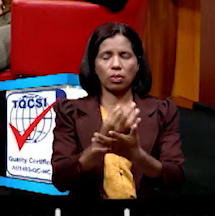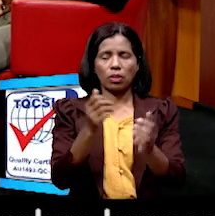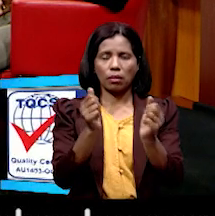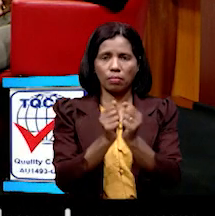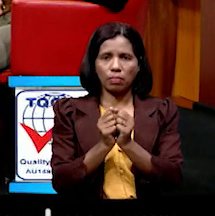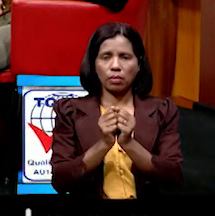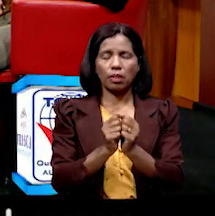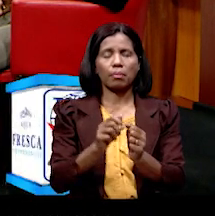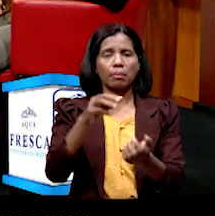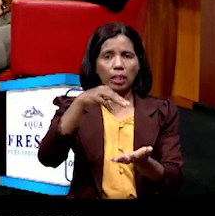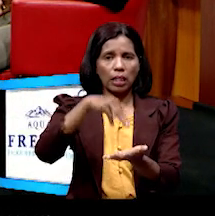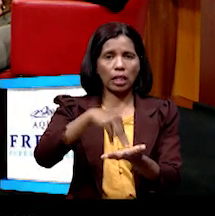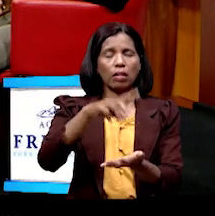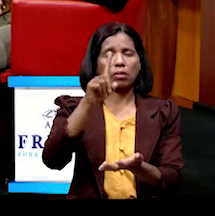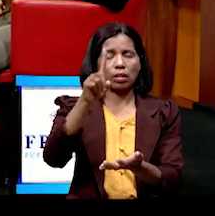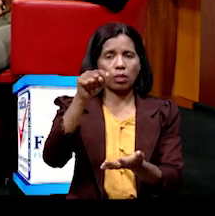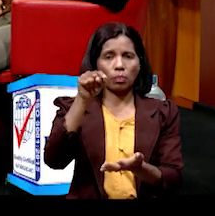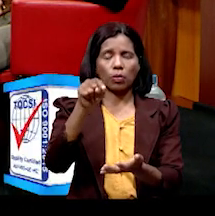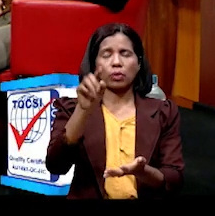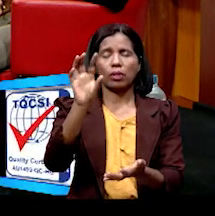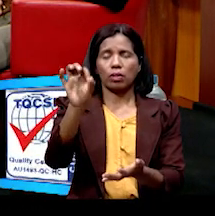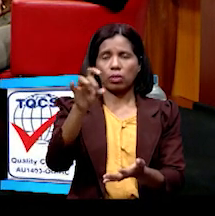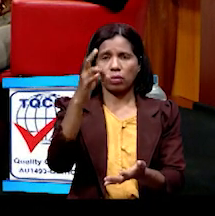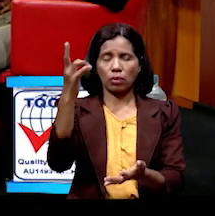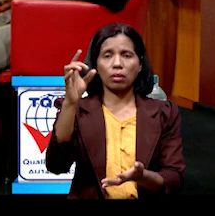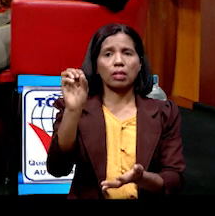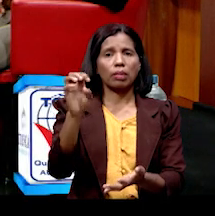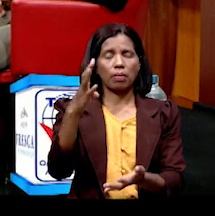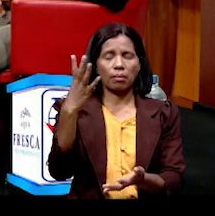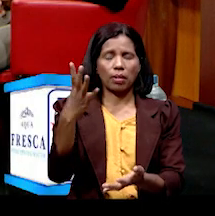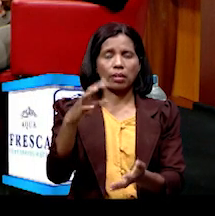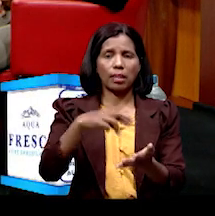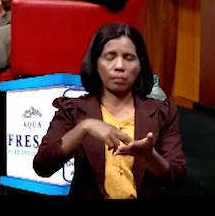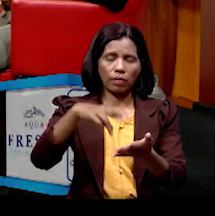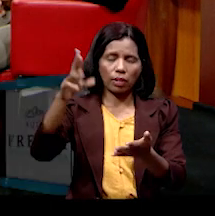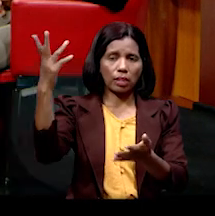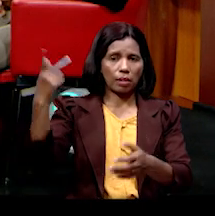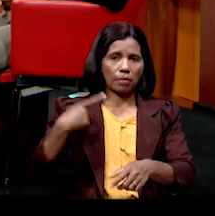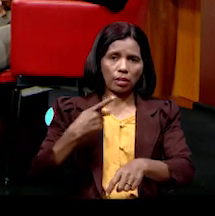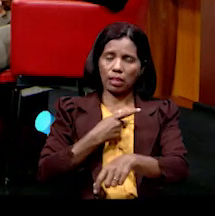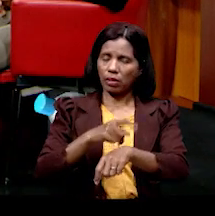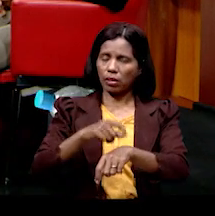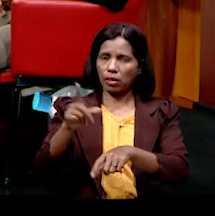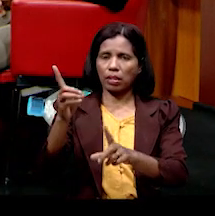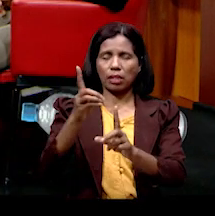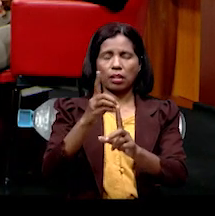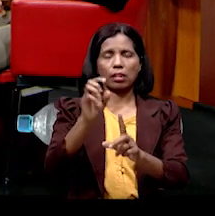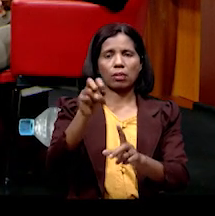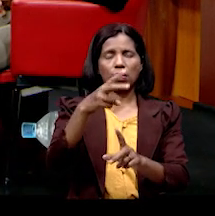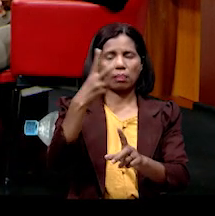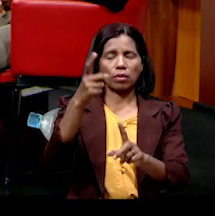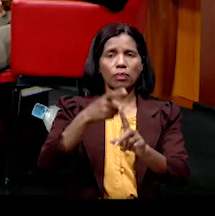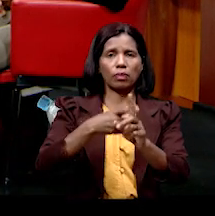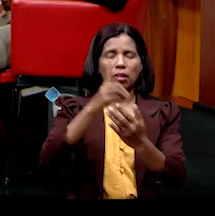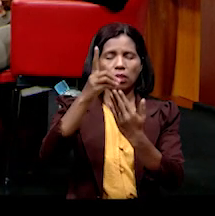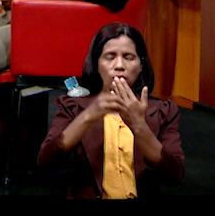americano bilion ida ponto atu sualu si nulu resin lima hetang aprovação ia parlamento nasional ia loron sa nulu resin rua fulan